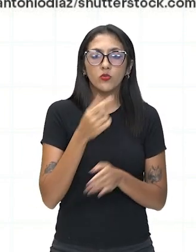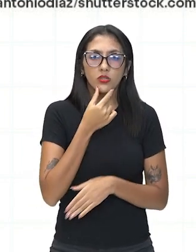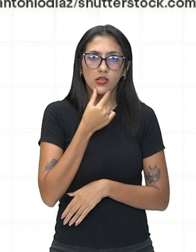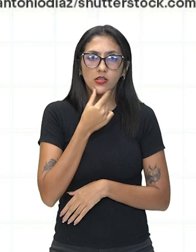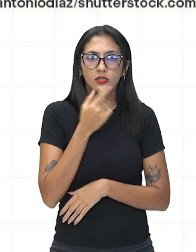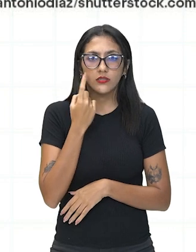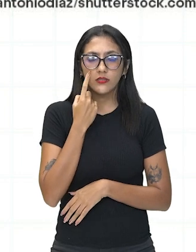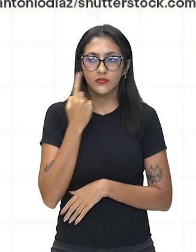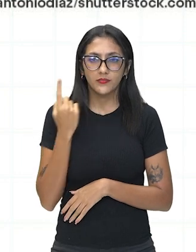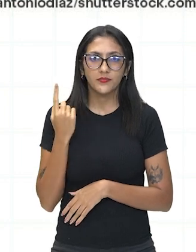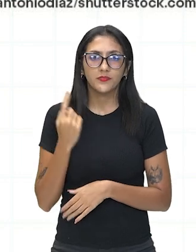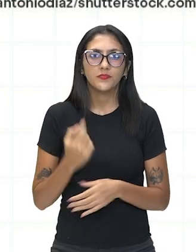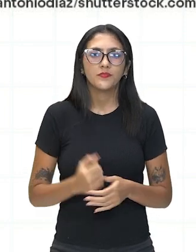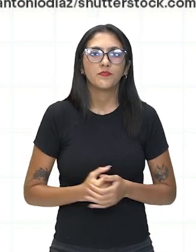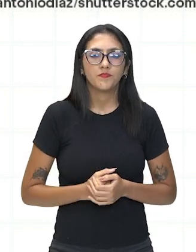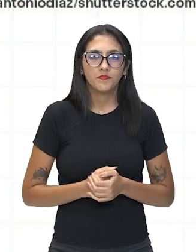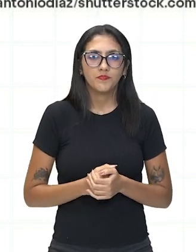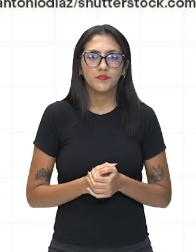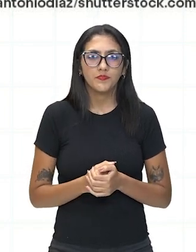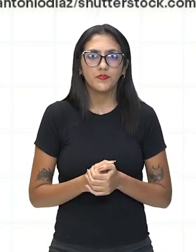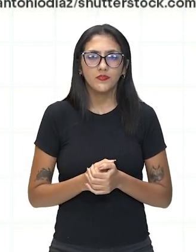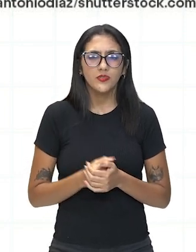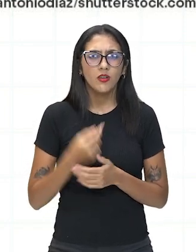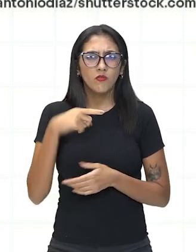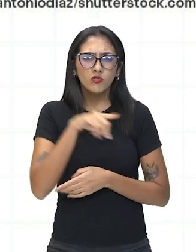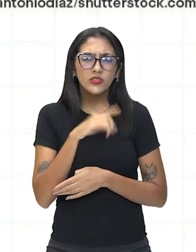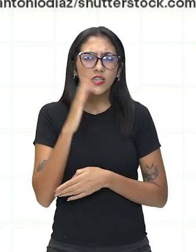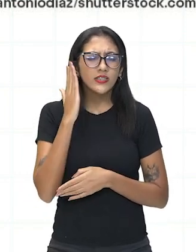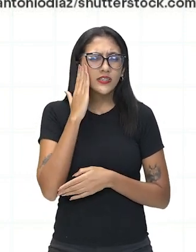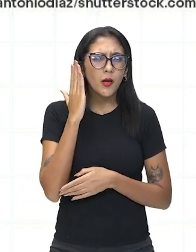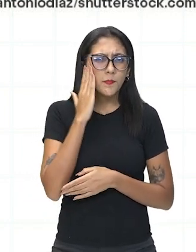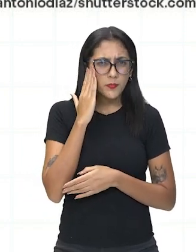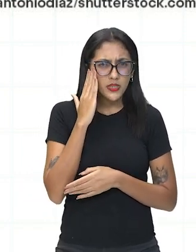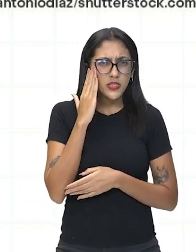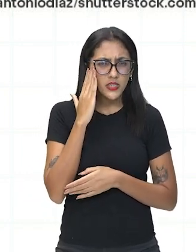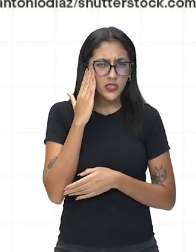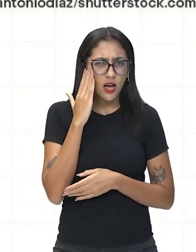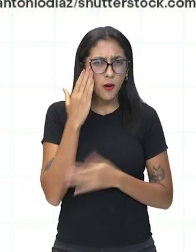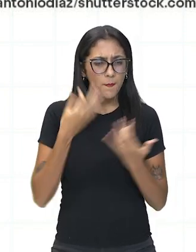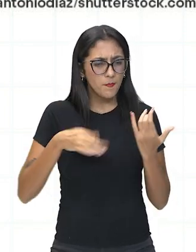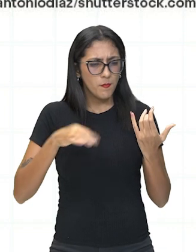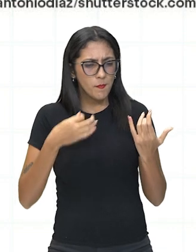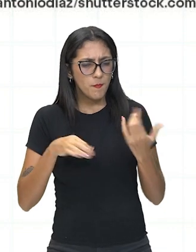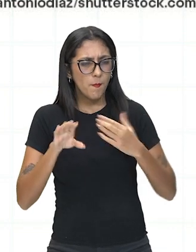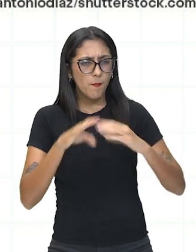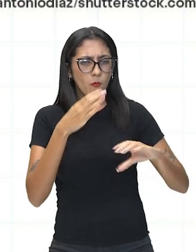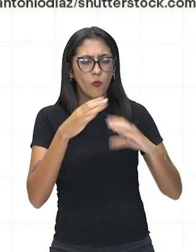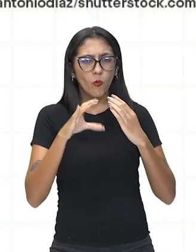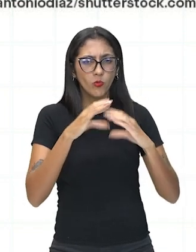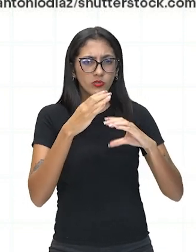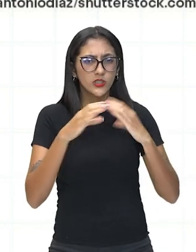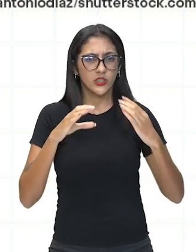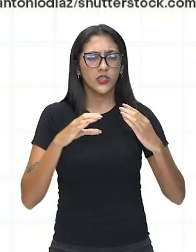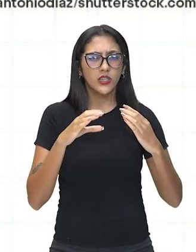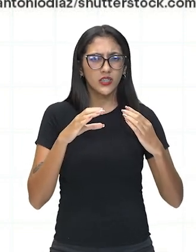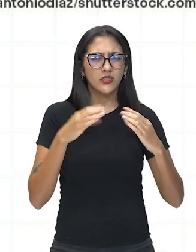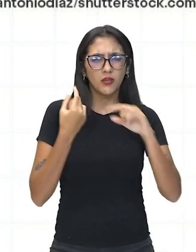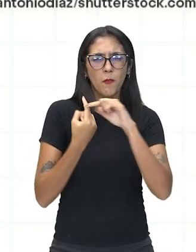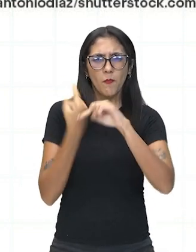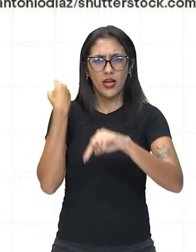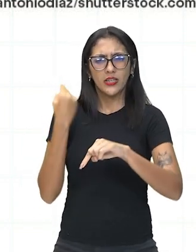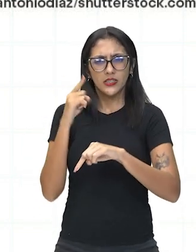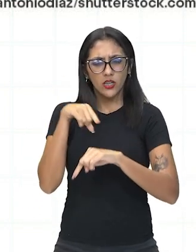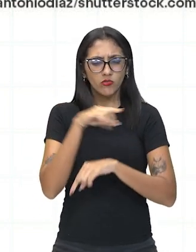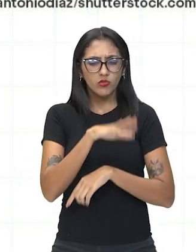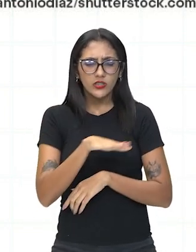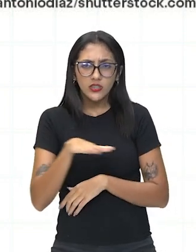the guitar? Você sabia tocar, né, violão when you were a child? Quando você era uma criança,